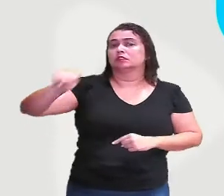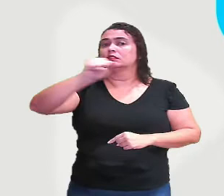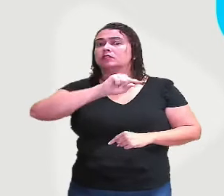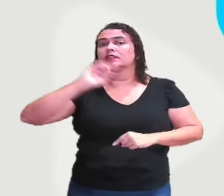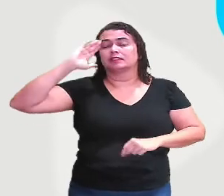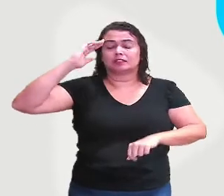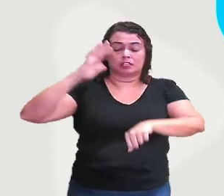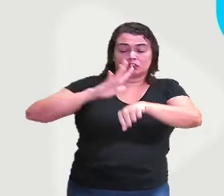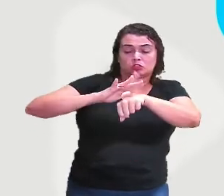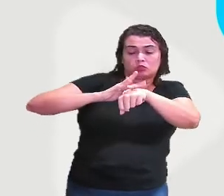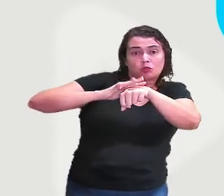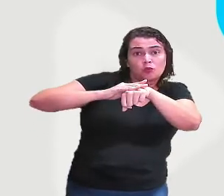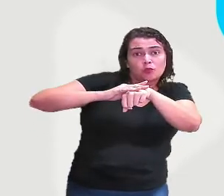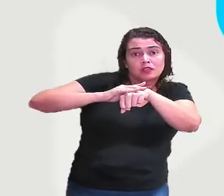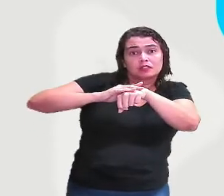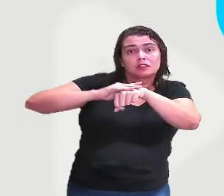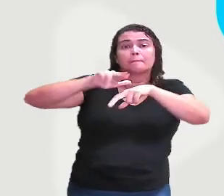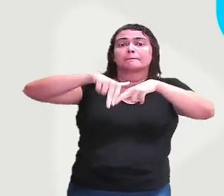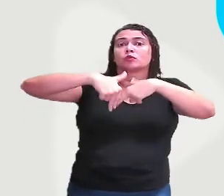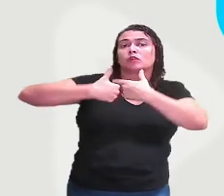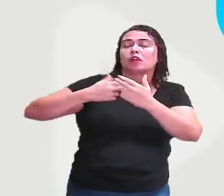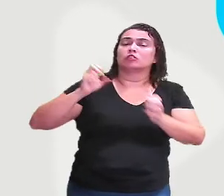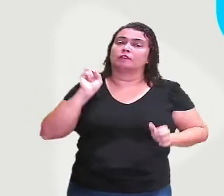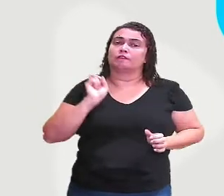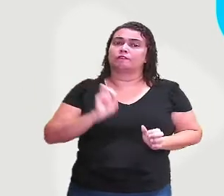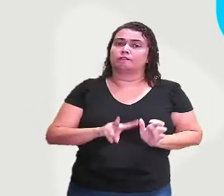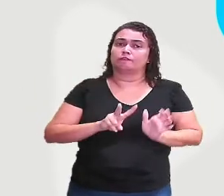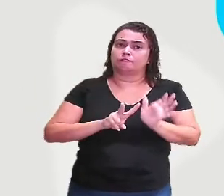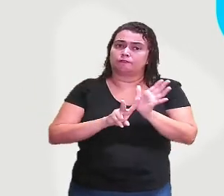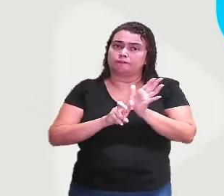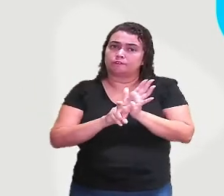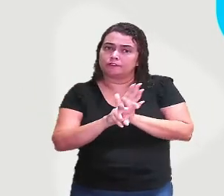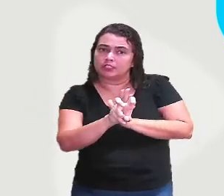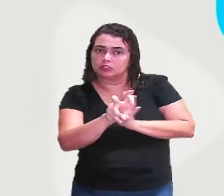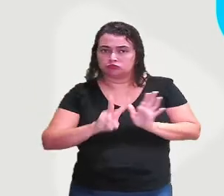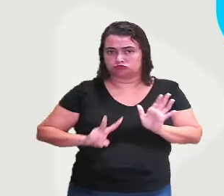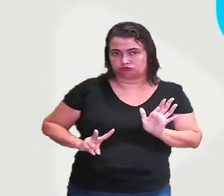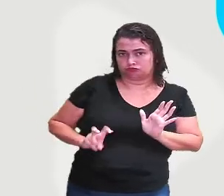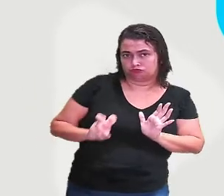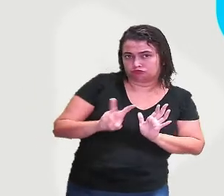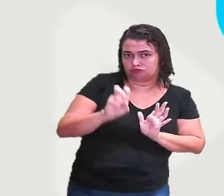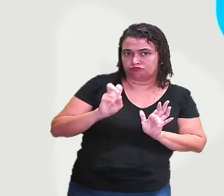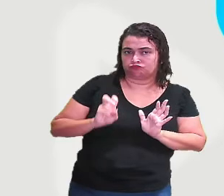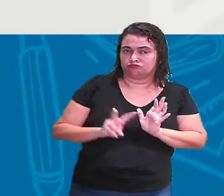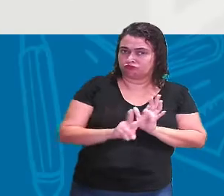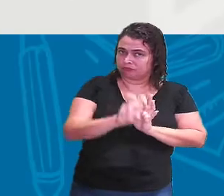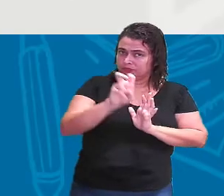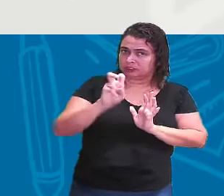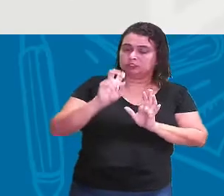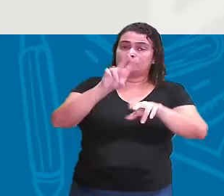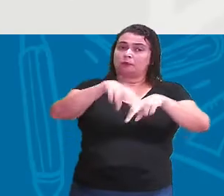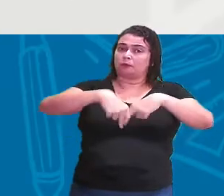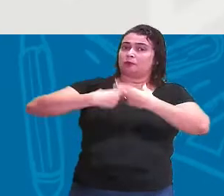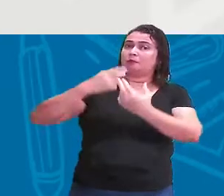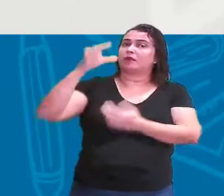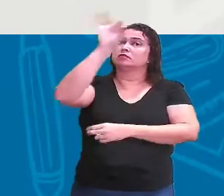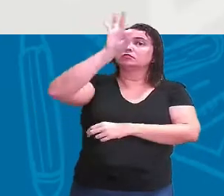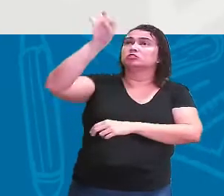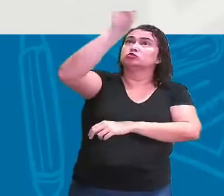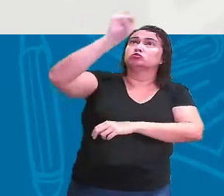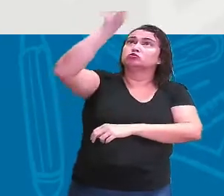causadas por vírus, transmitidos principalmente por mosquitos, o que a gente chama de, ou também conhecido